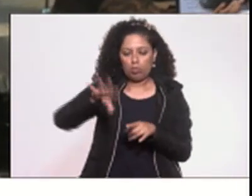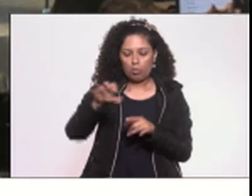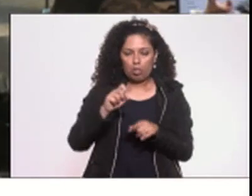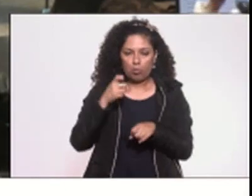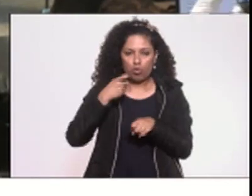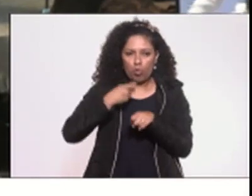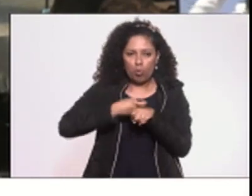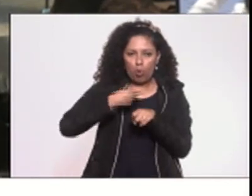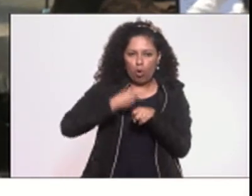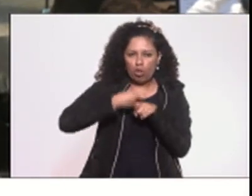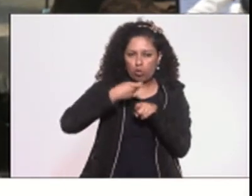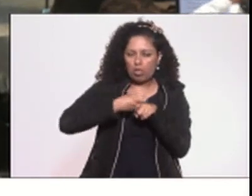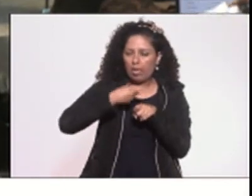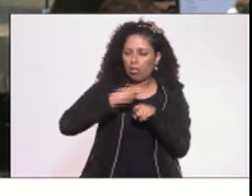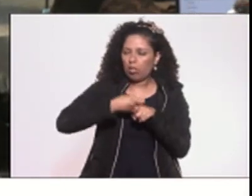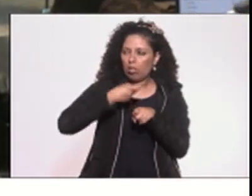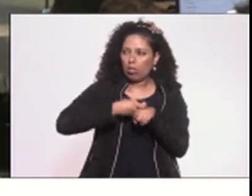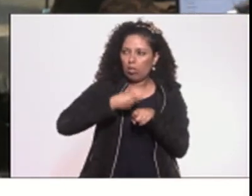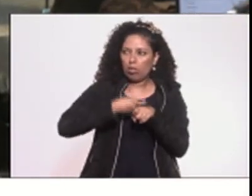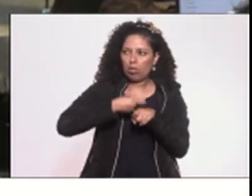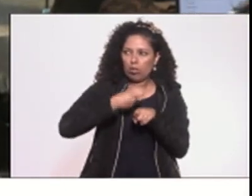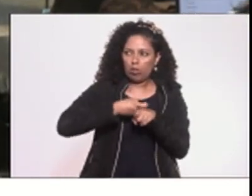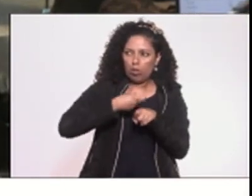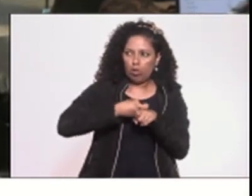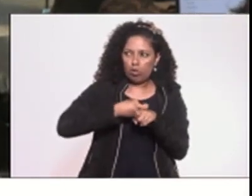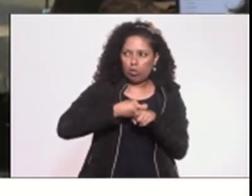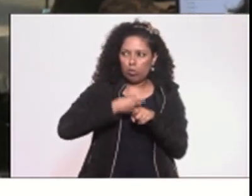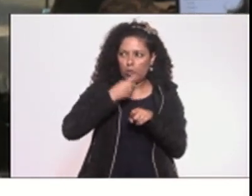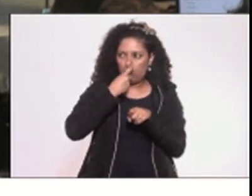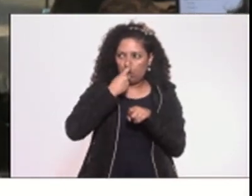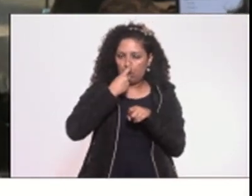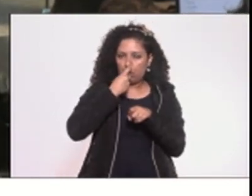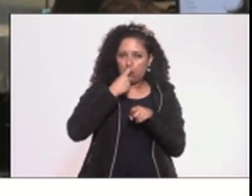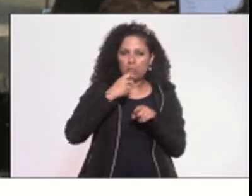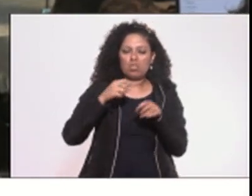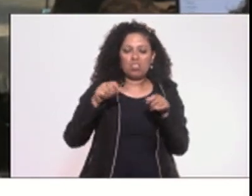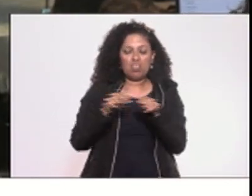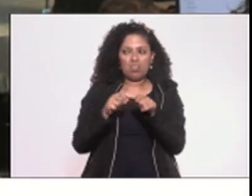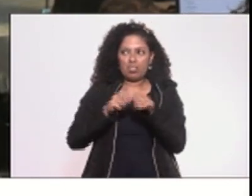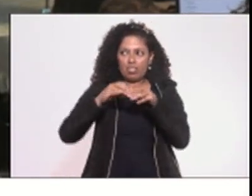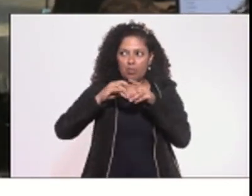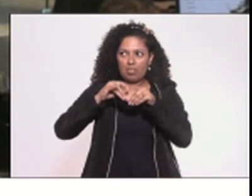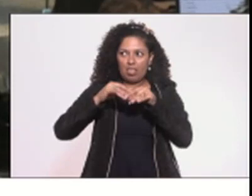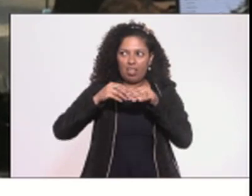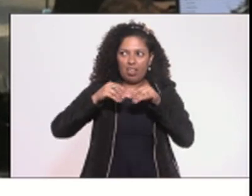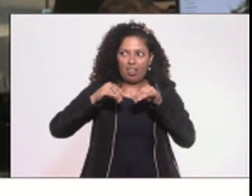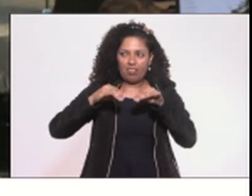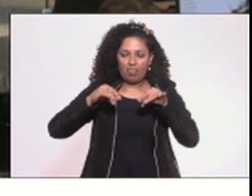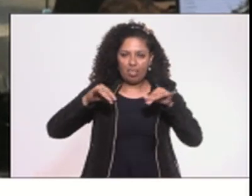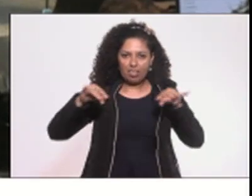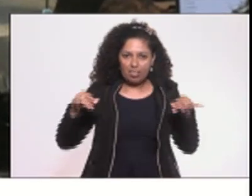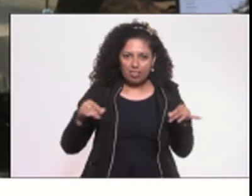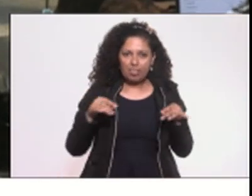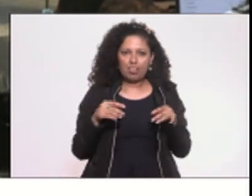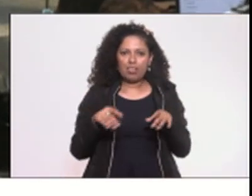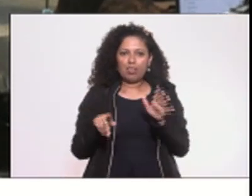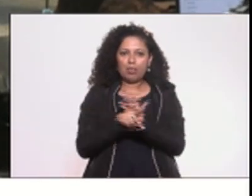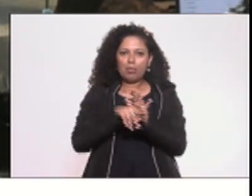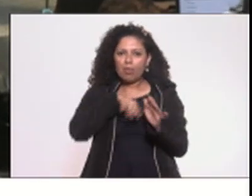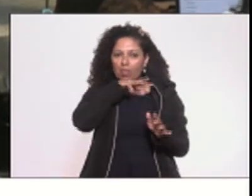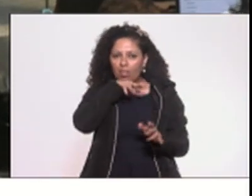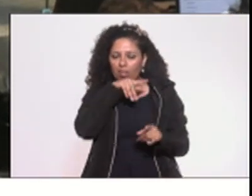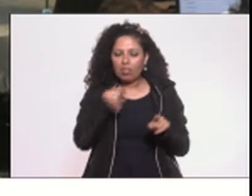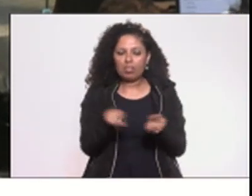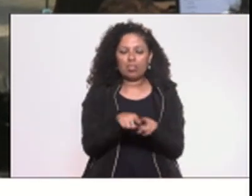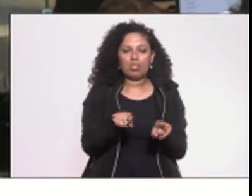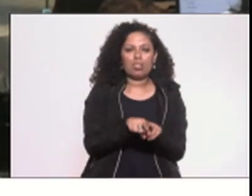osso. Fazemos, na nossa unidade de Nova Iguaçu, fazemos a farinha que dá origem à ração animal, e o sebo